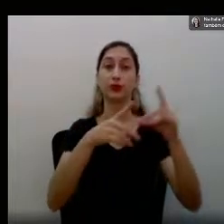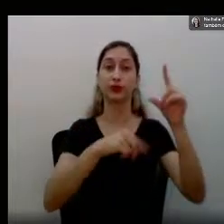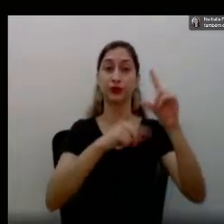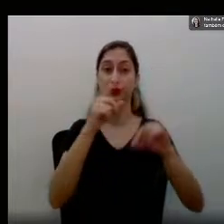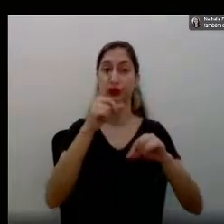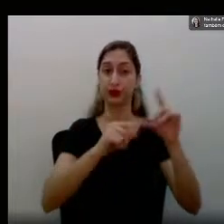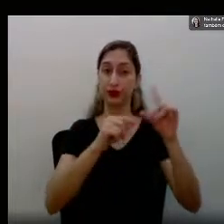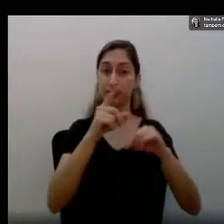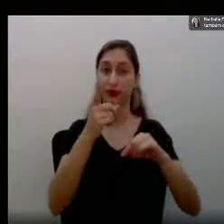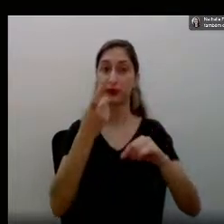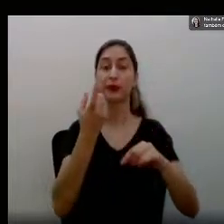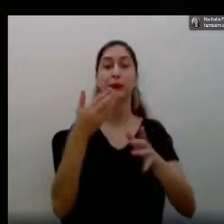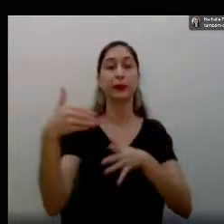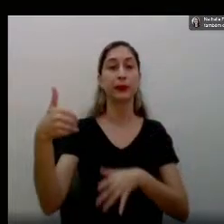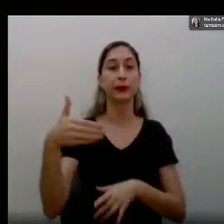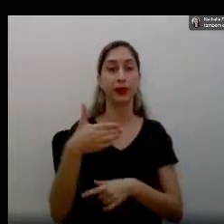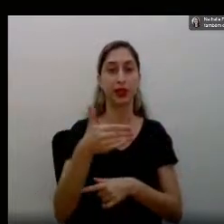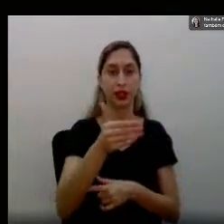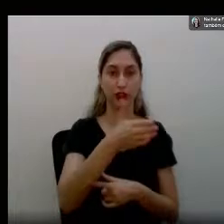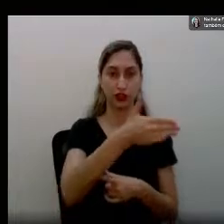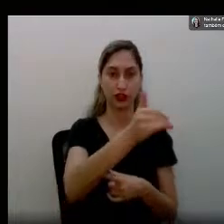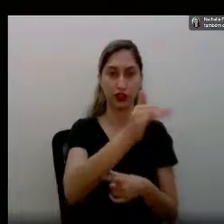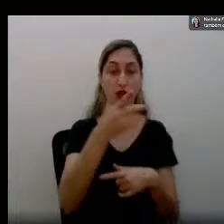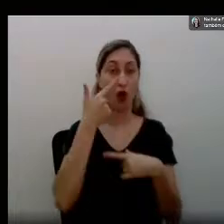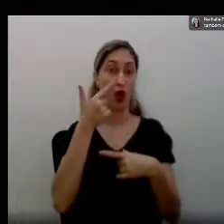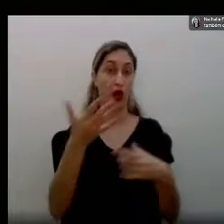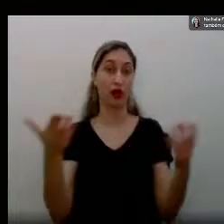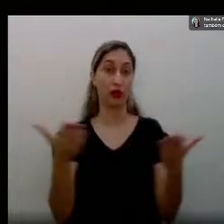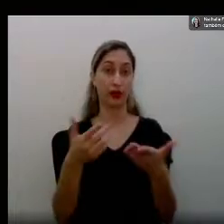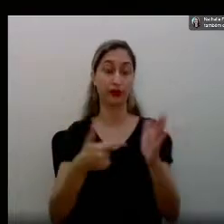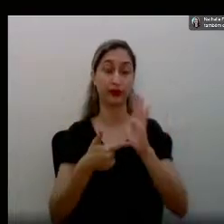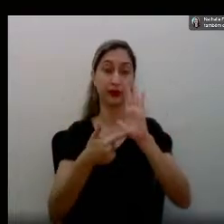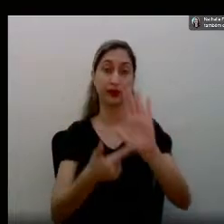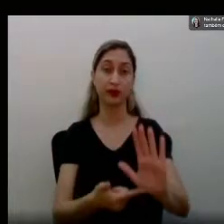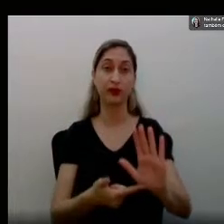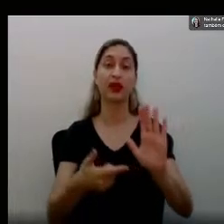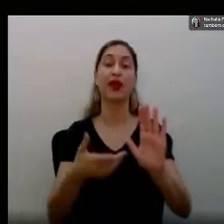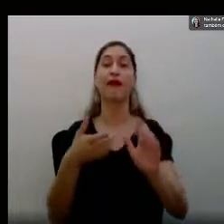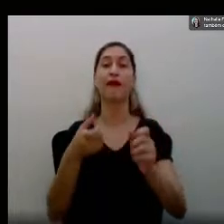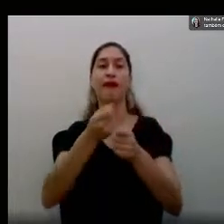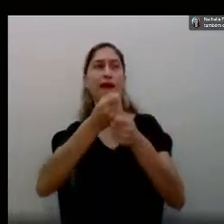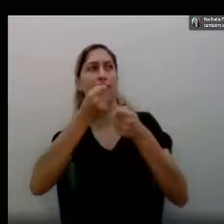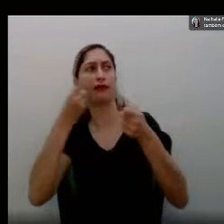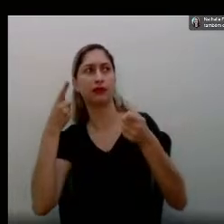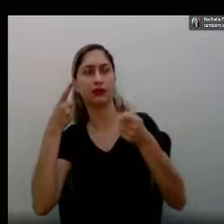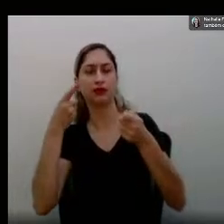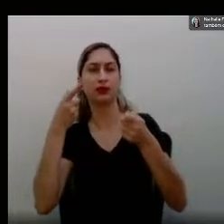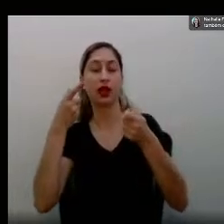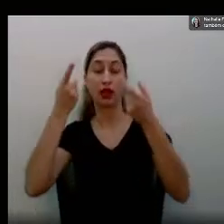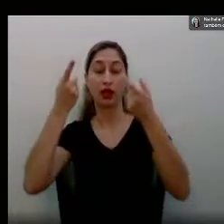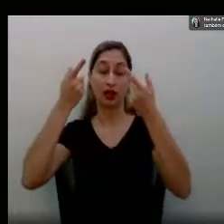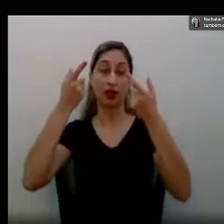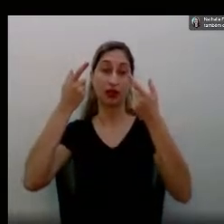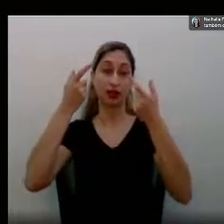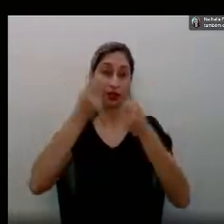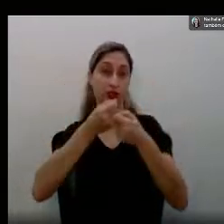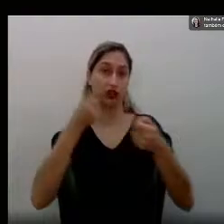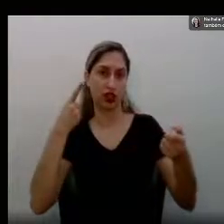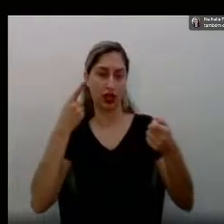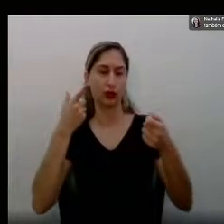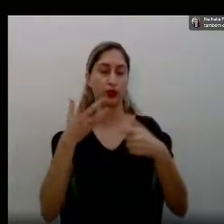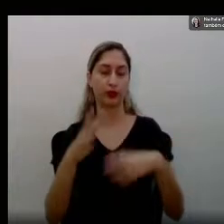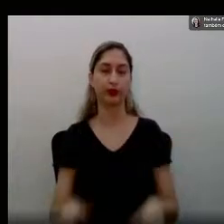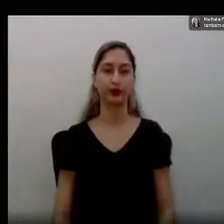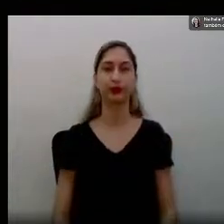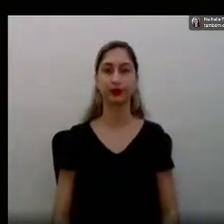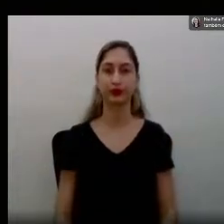capricórnio aqui ó capricórnio para sagitário né Beleza E